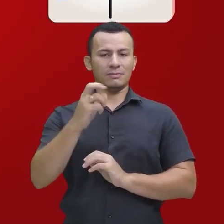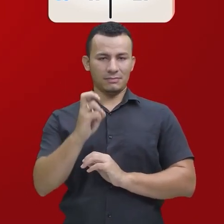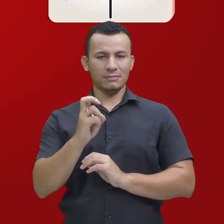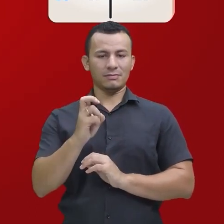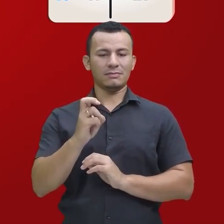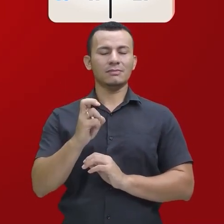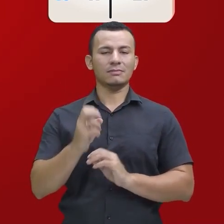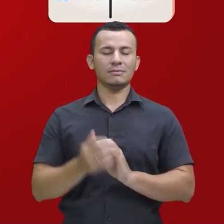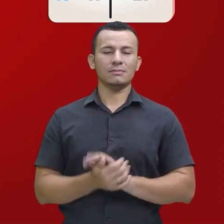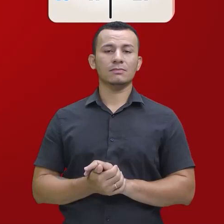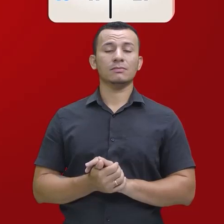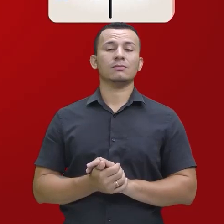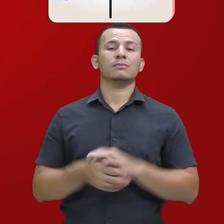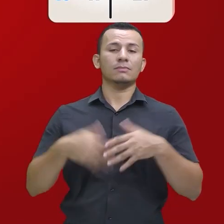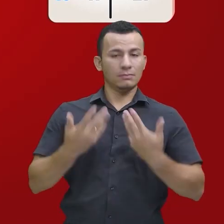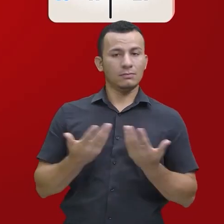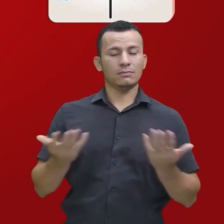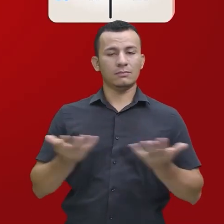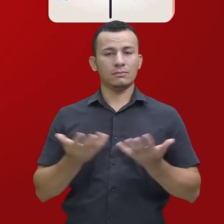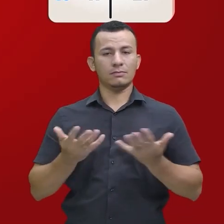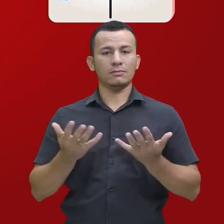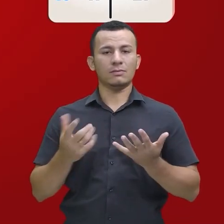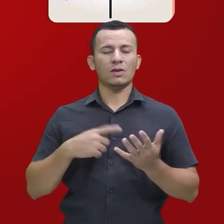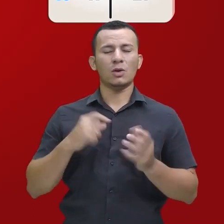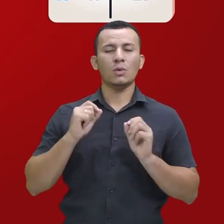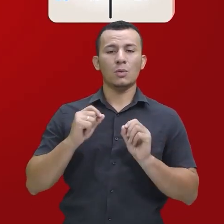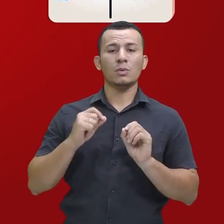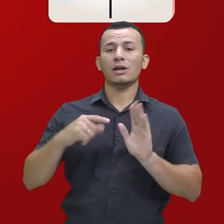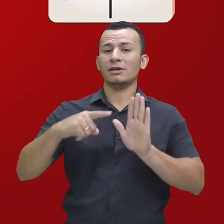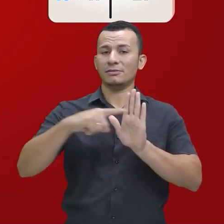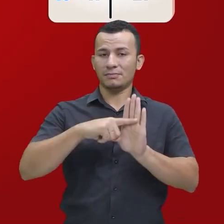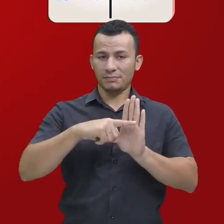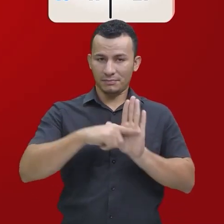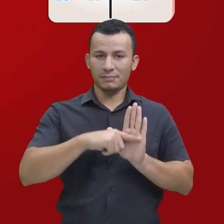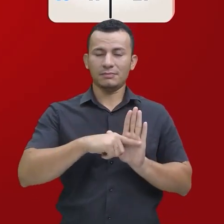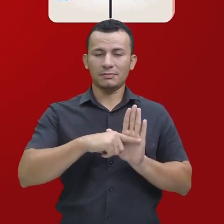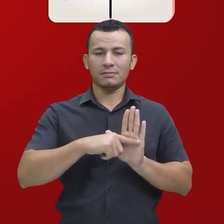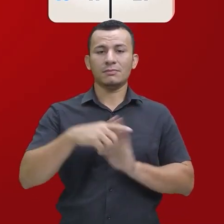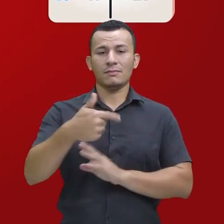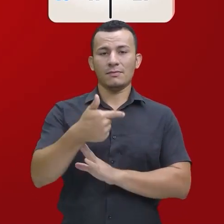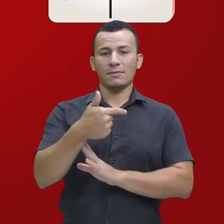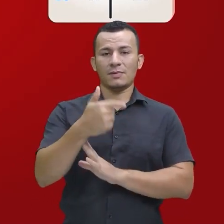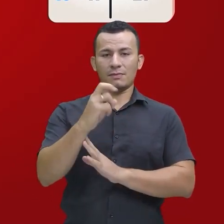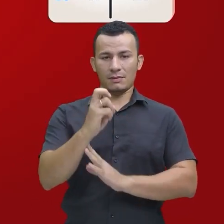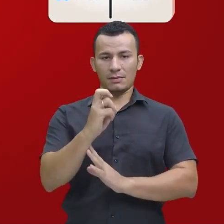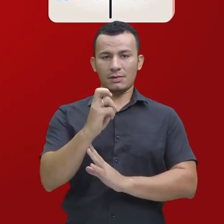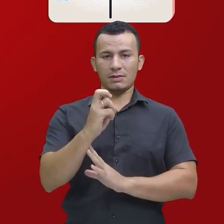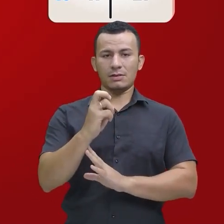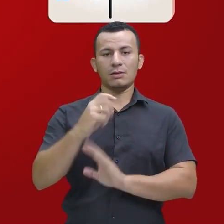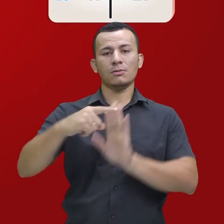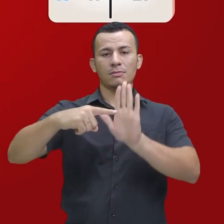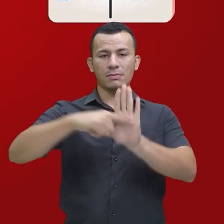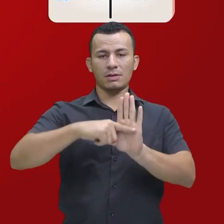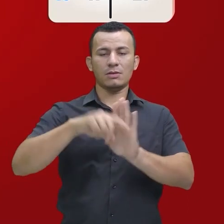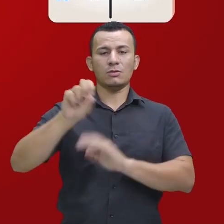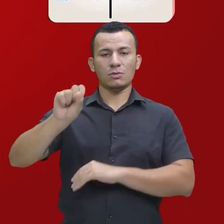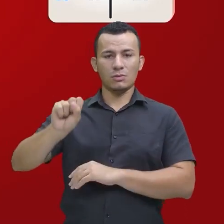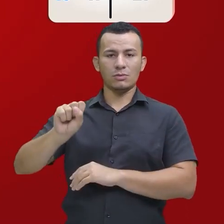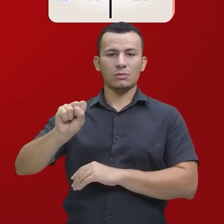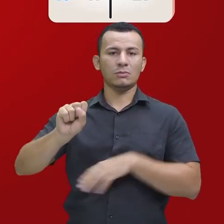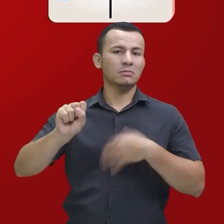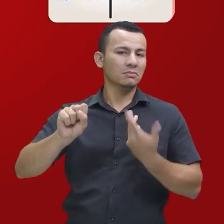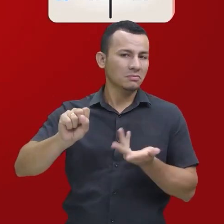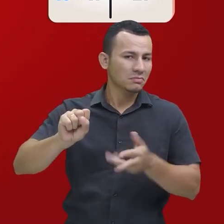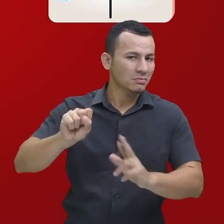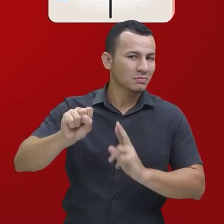25. Agora eu tenho uma subtração. 25 menos 8. 25